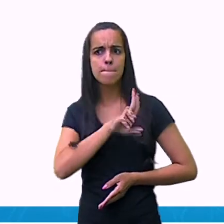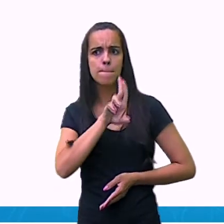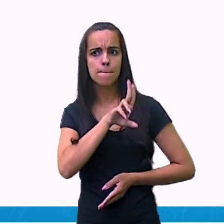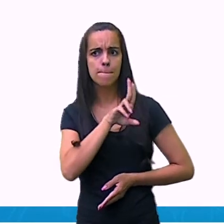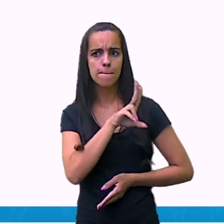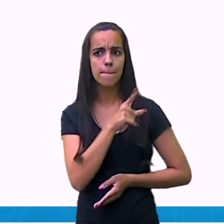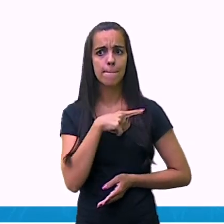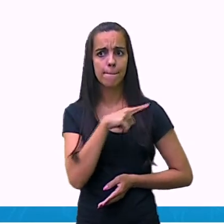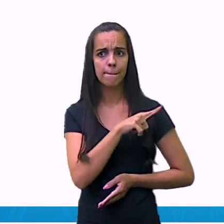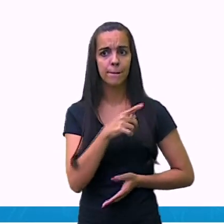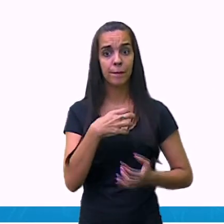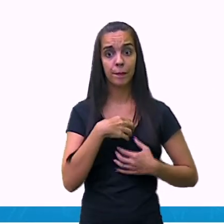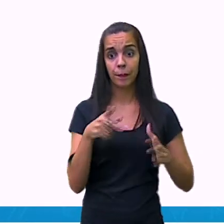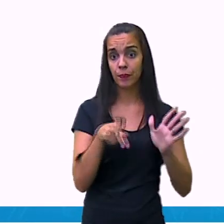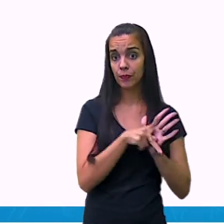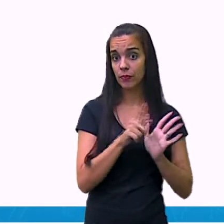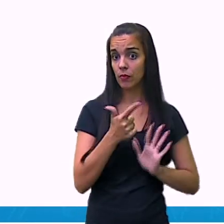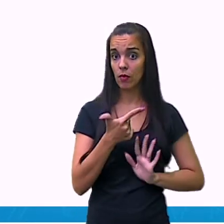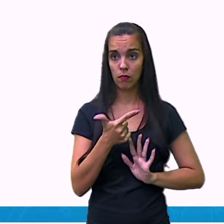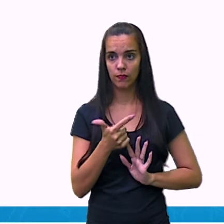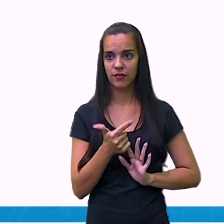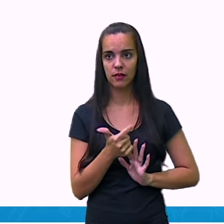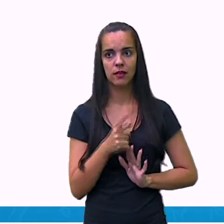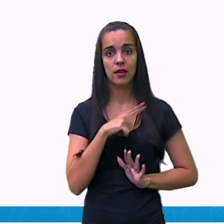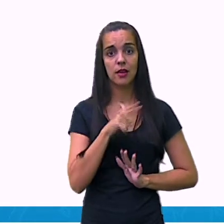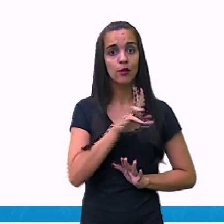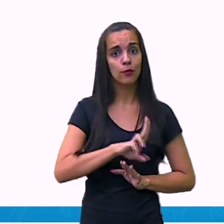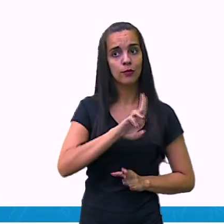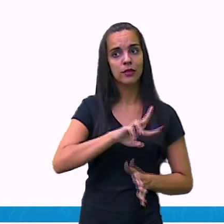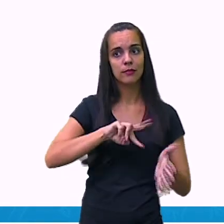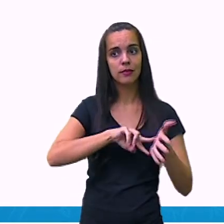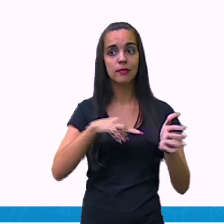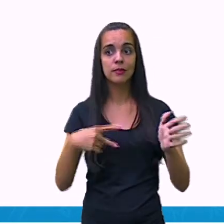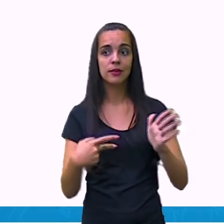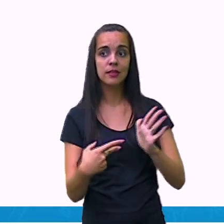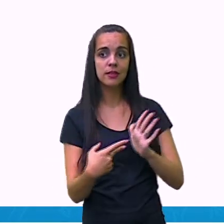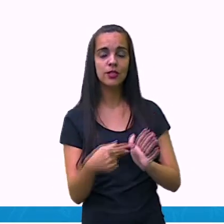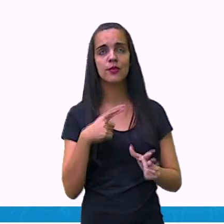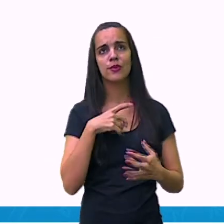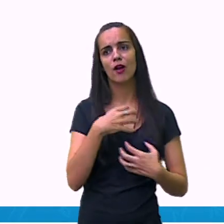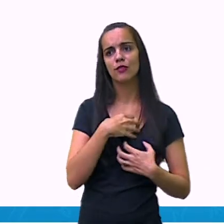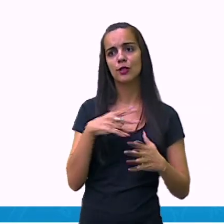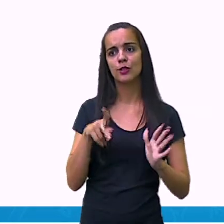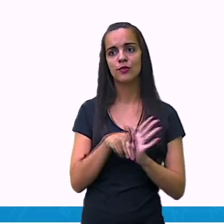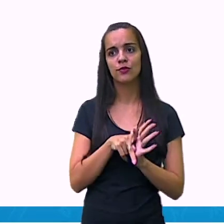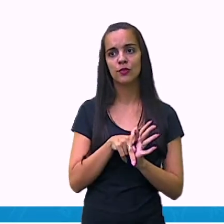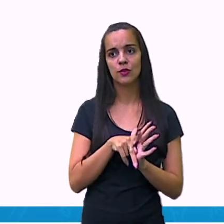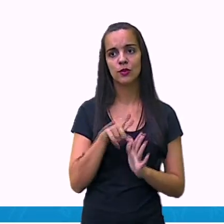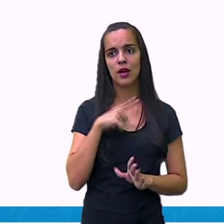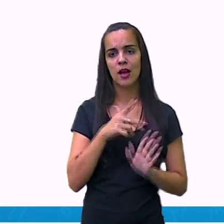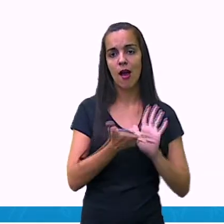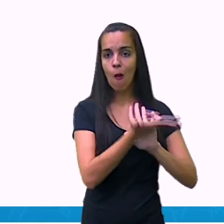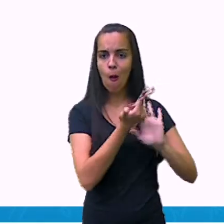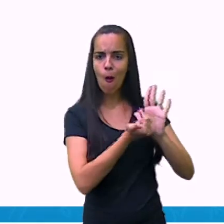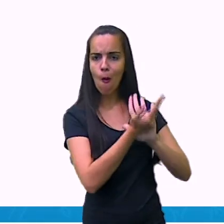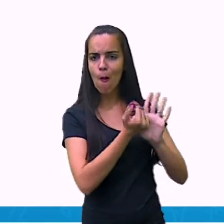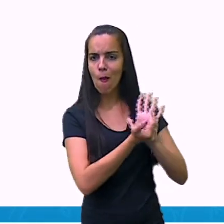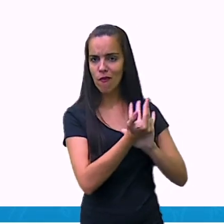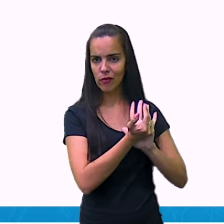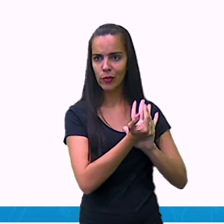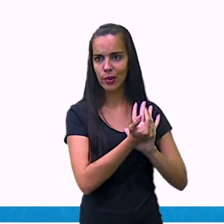seu sentido próprio. Dizemos que foi usada no sentido